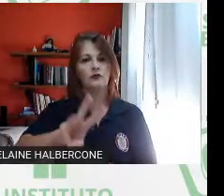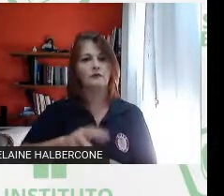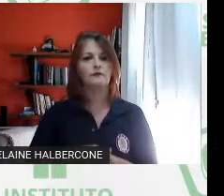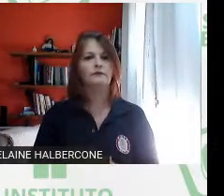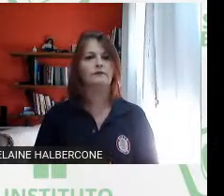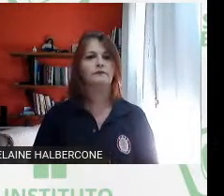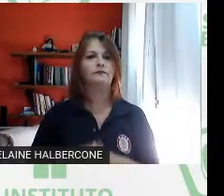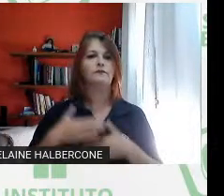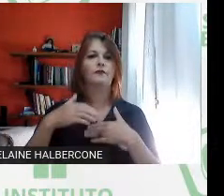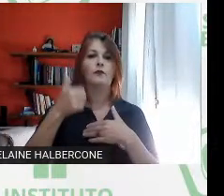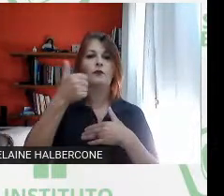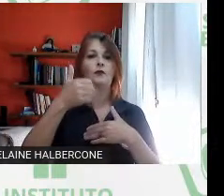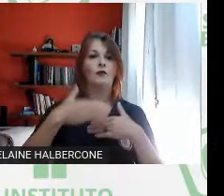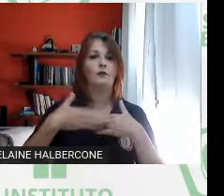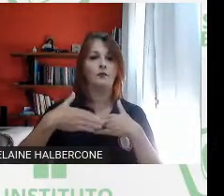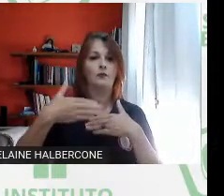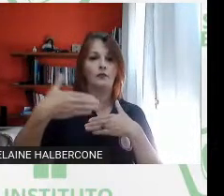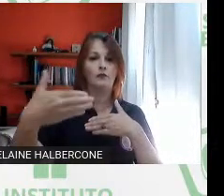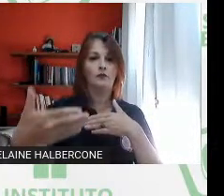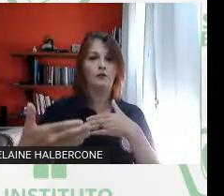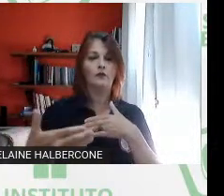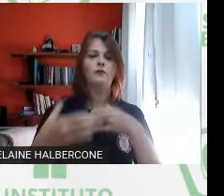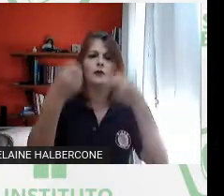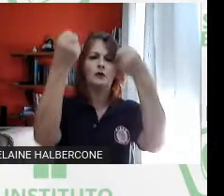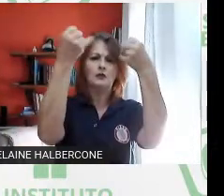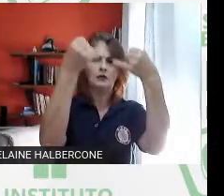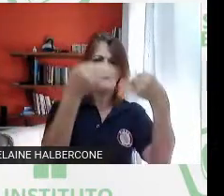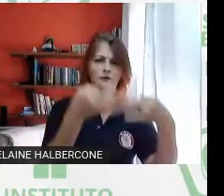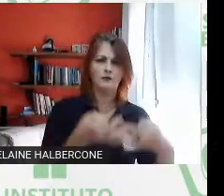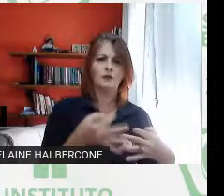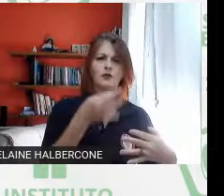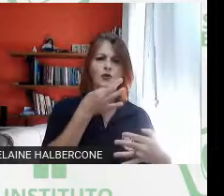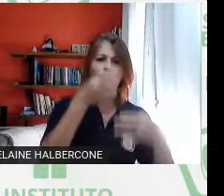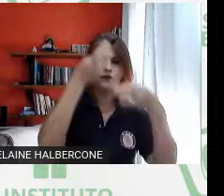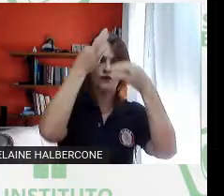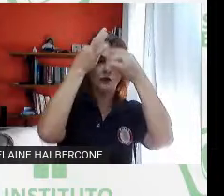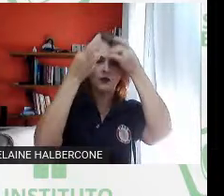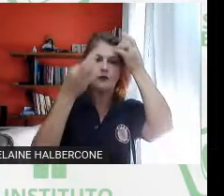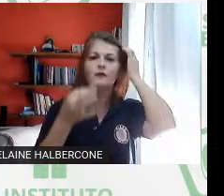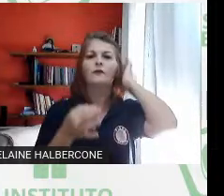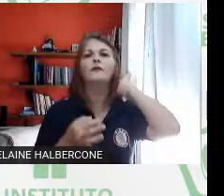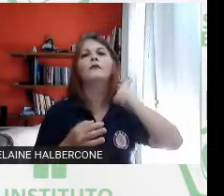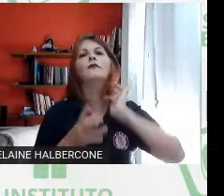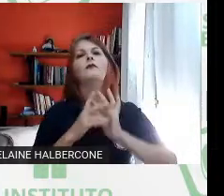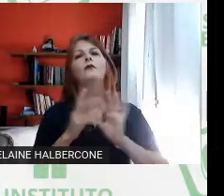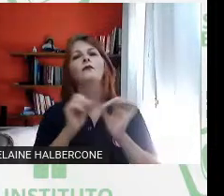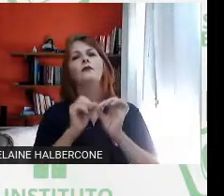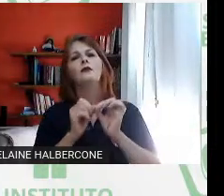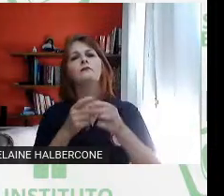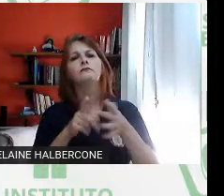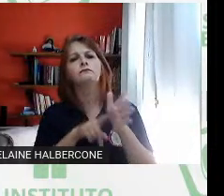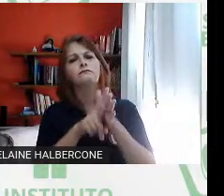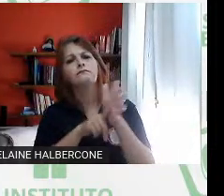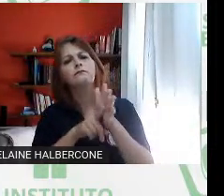Bom, primeiro, nós explicamos a função afim, fizemos como uma abordagem teórica,